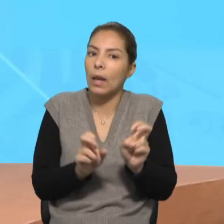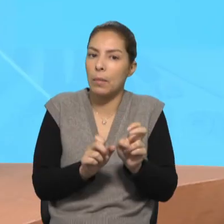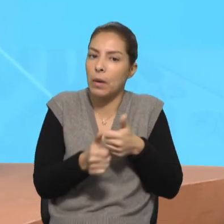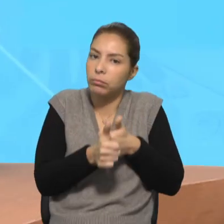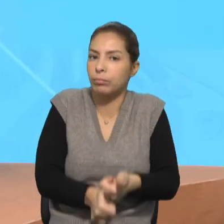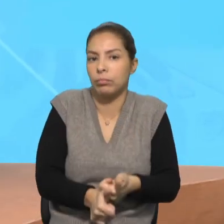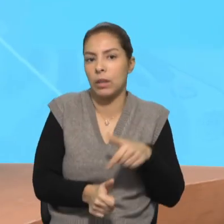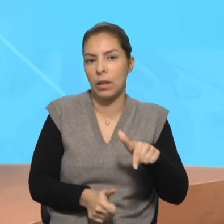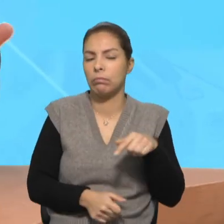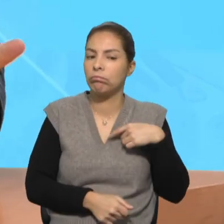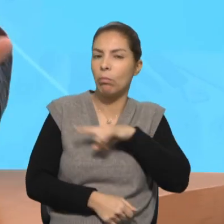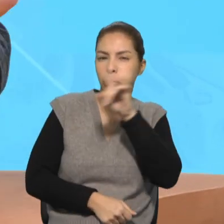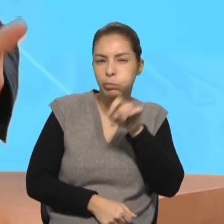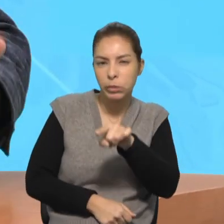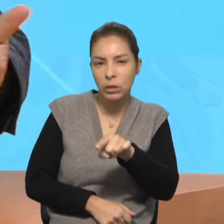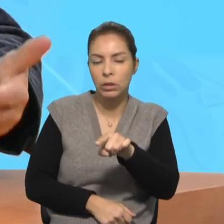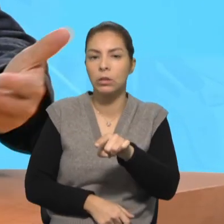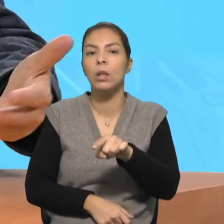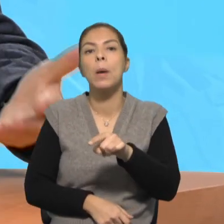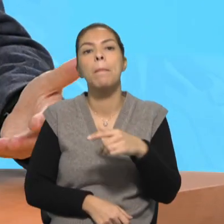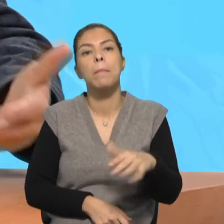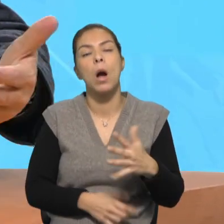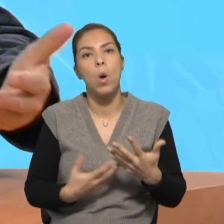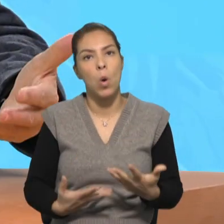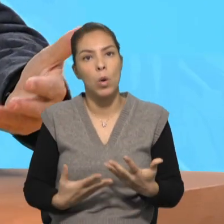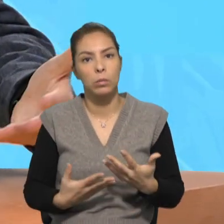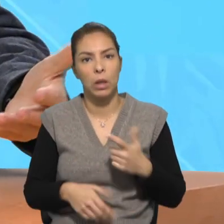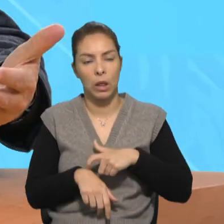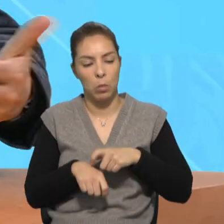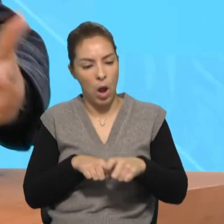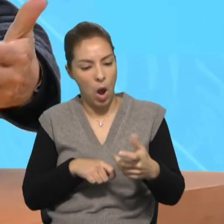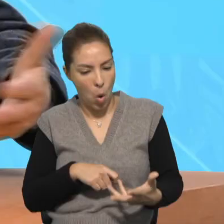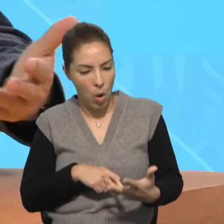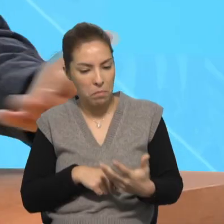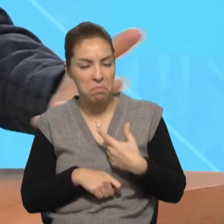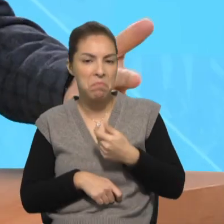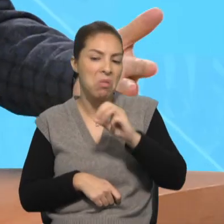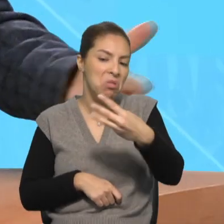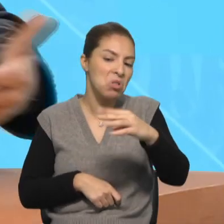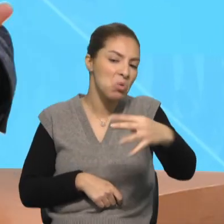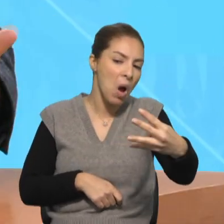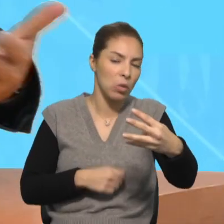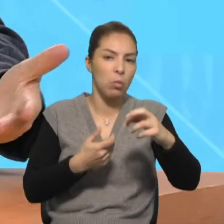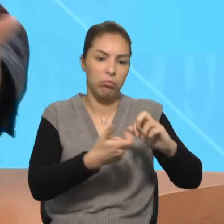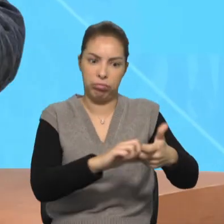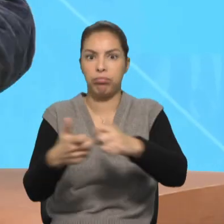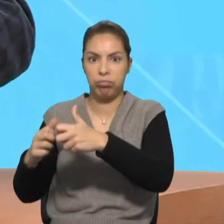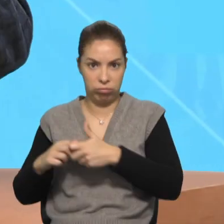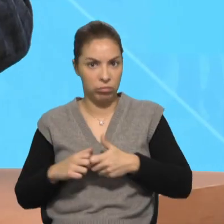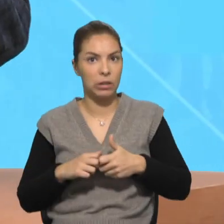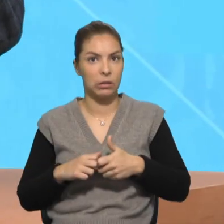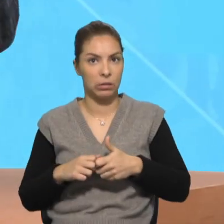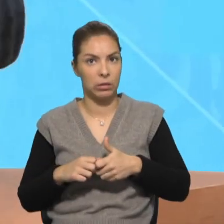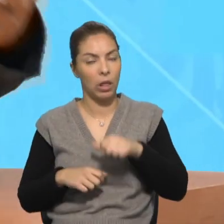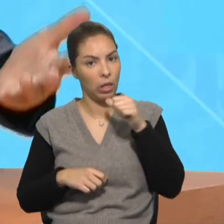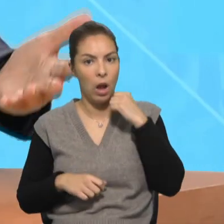da questão ecológica. Nós creio que nesta altura temos no mundo 3 ou 4 problemas graves. Um é exatamente